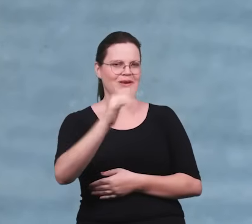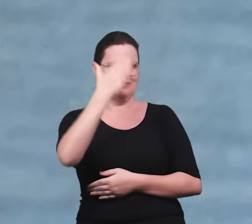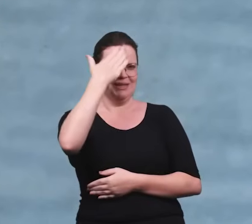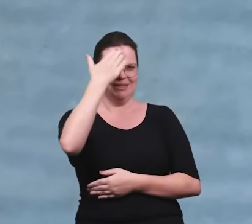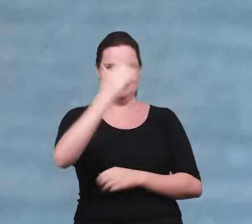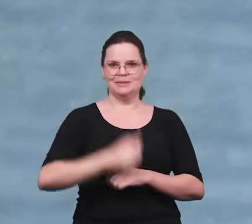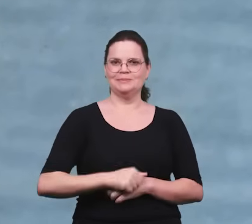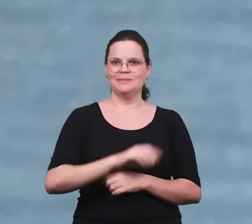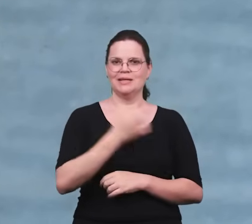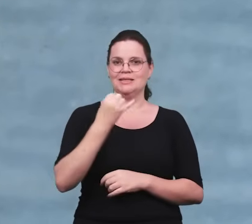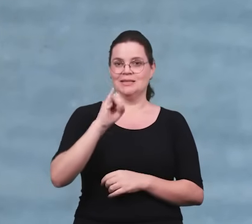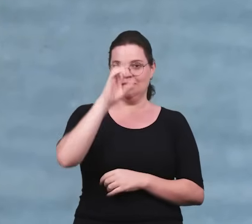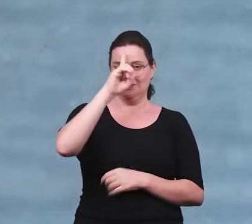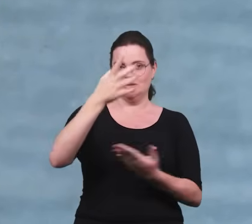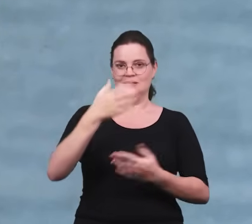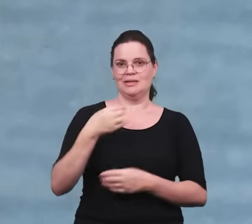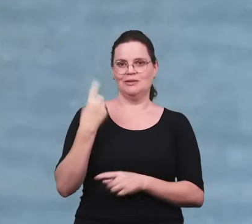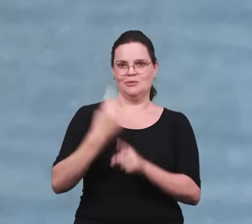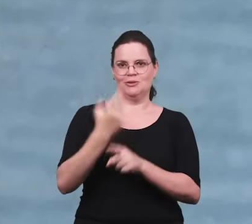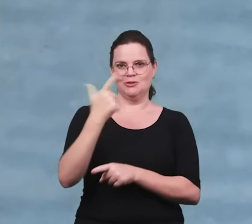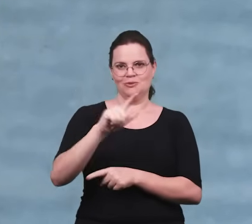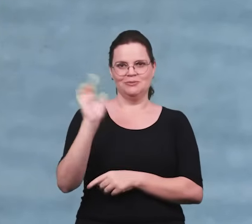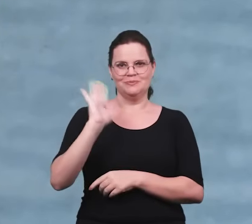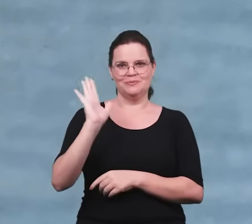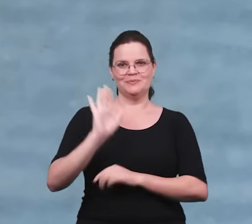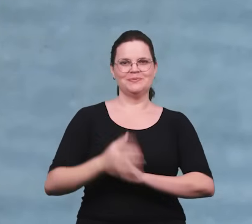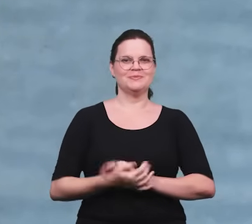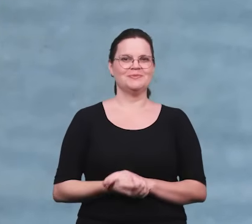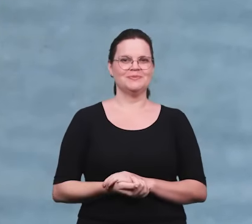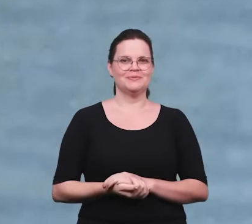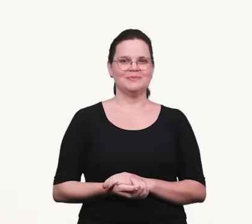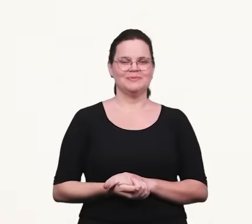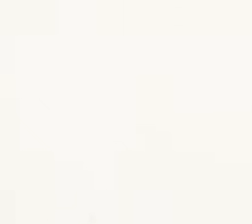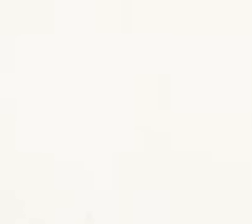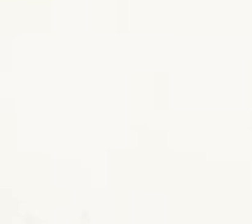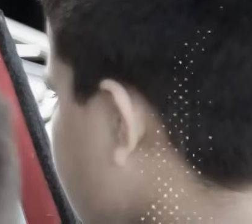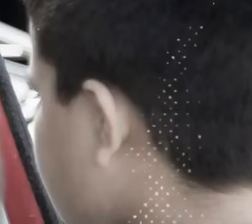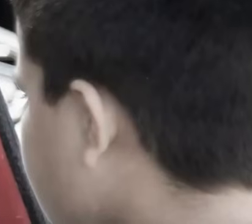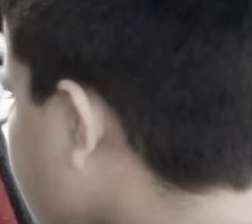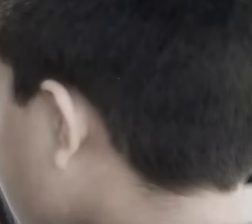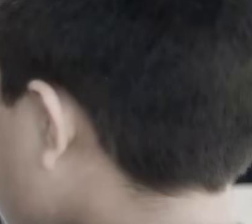interessante para você saber, tá bom? Se Deus quiser, semana que vem a gente volta. A Paz do Senhor. Deus abençoe.